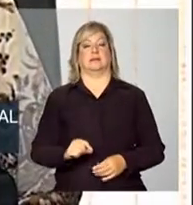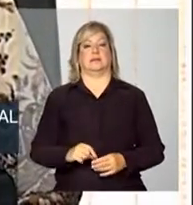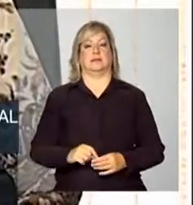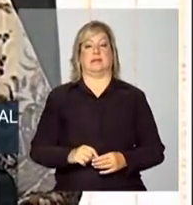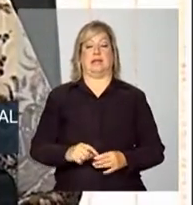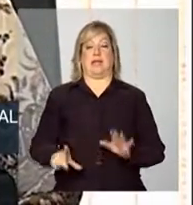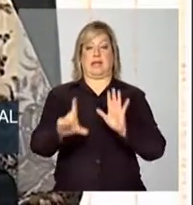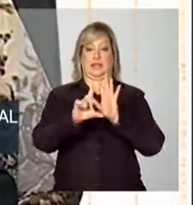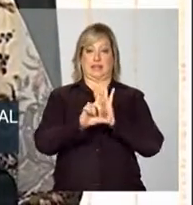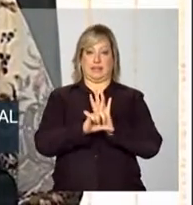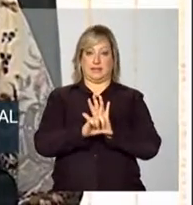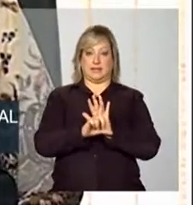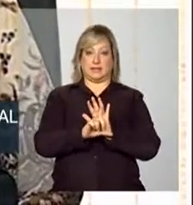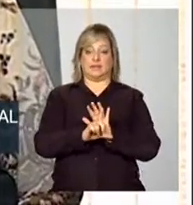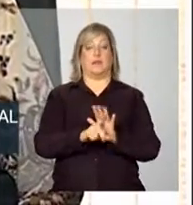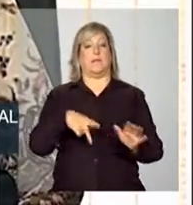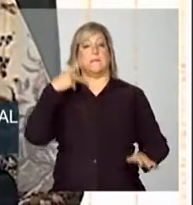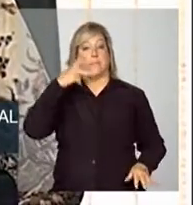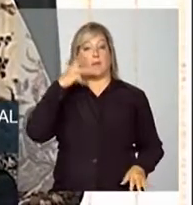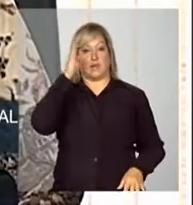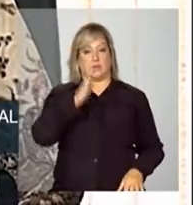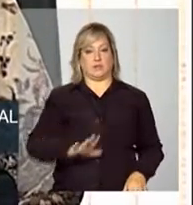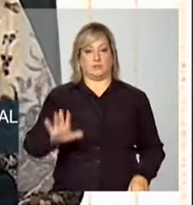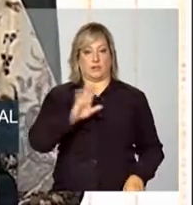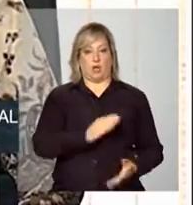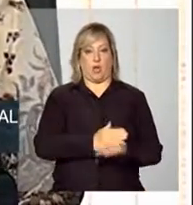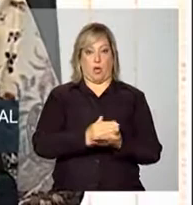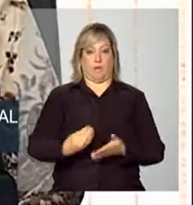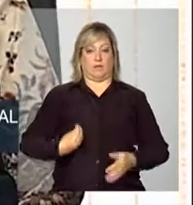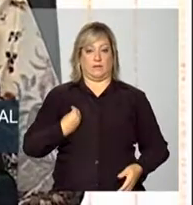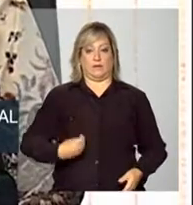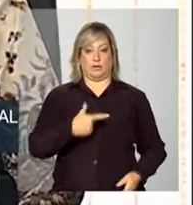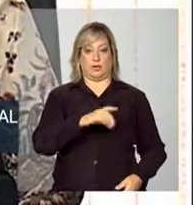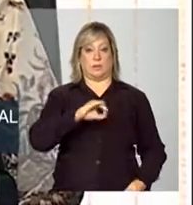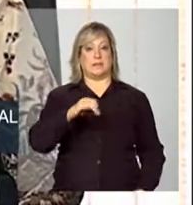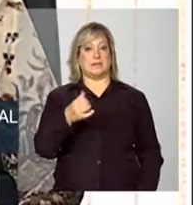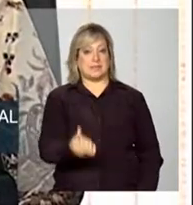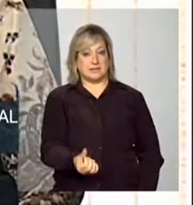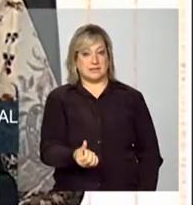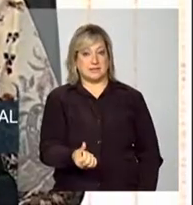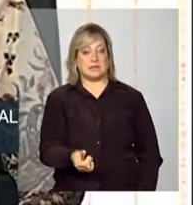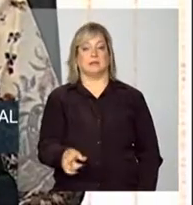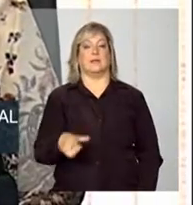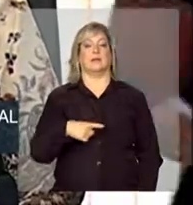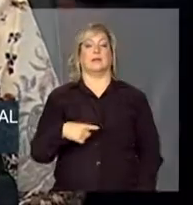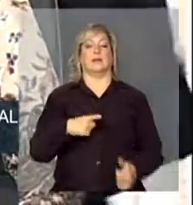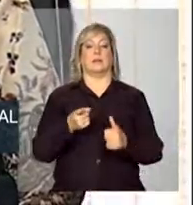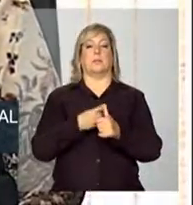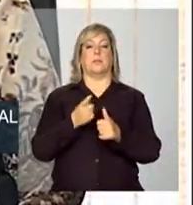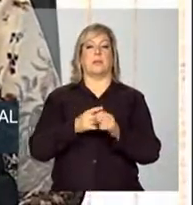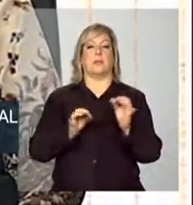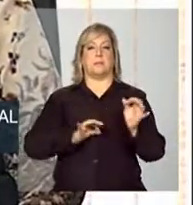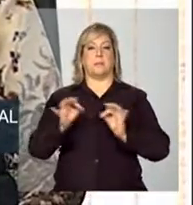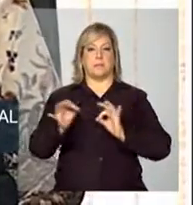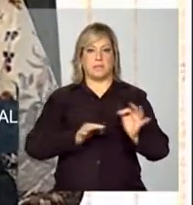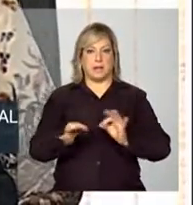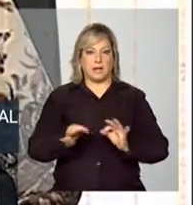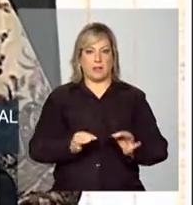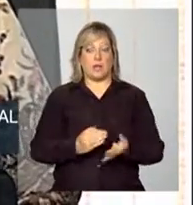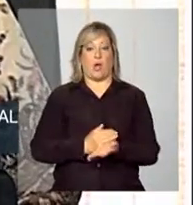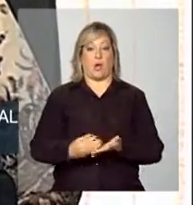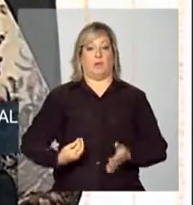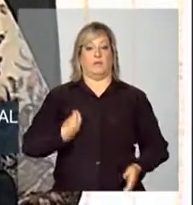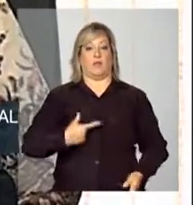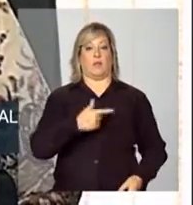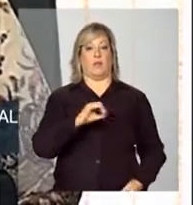a legislação a política nacional entrou em vigor em 2006 e o segundo e o primeiro plano nacional entra em vigor em